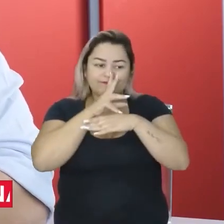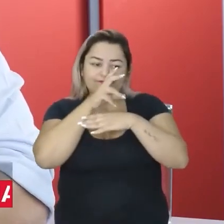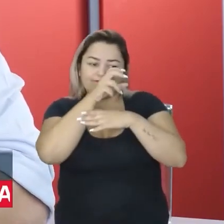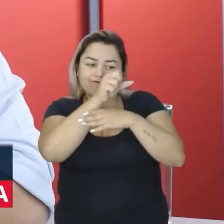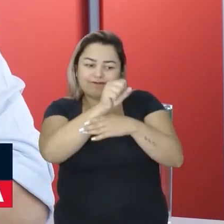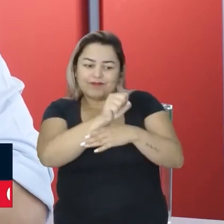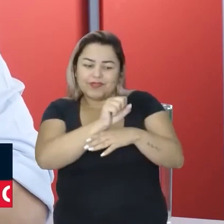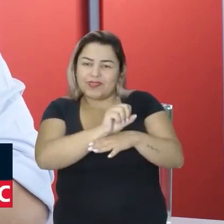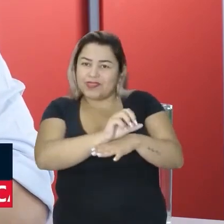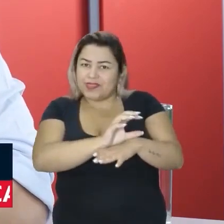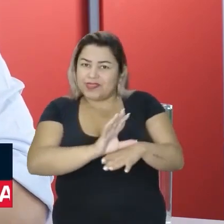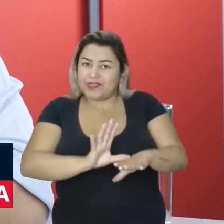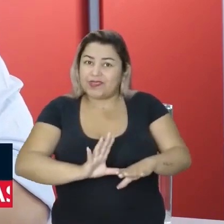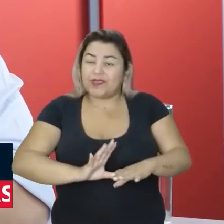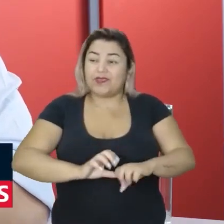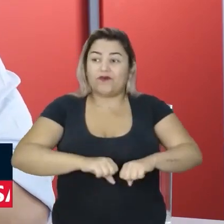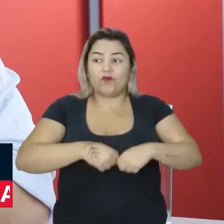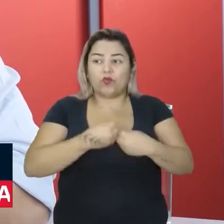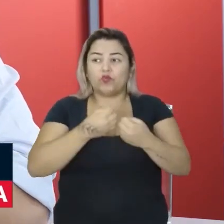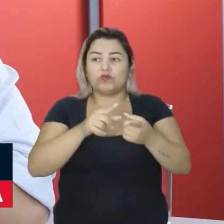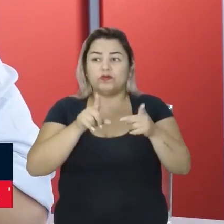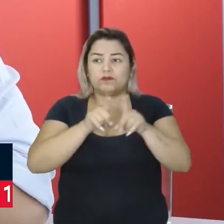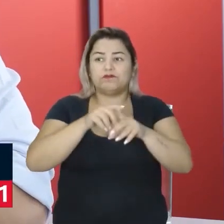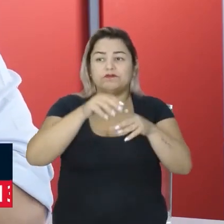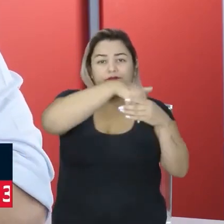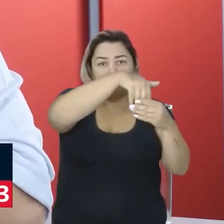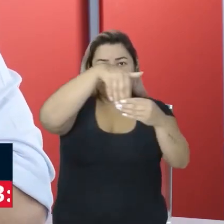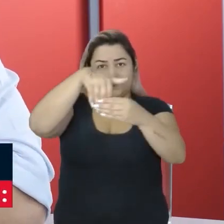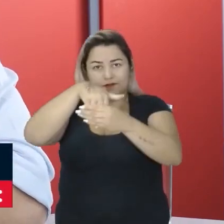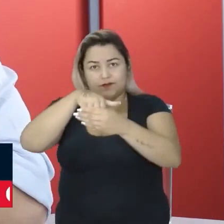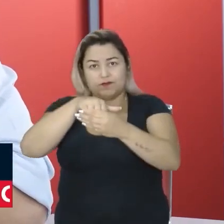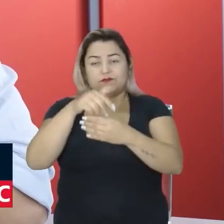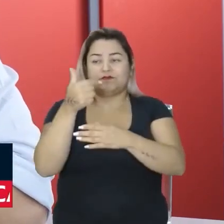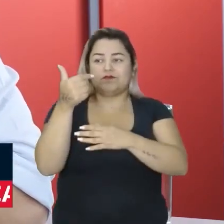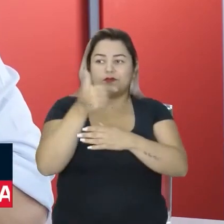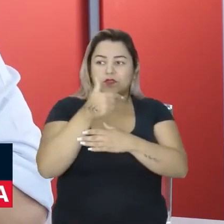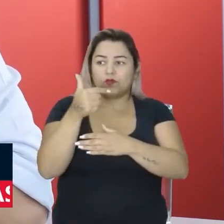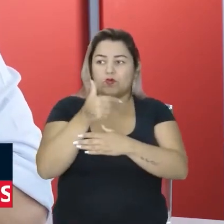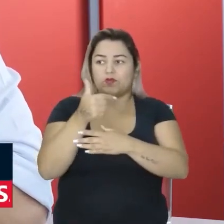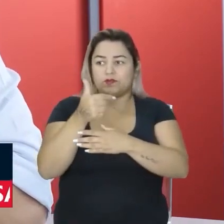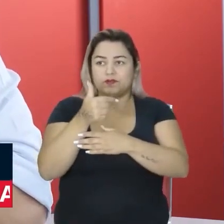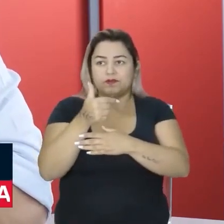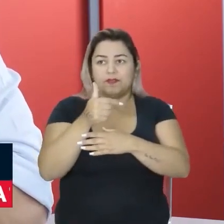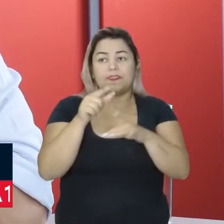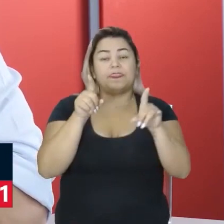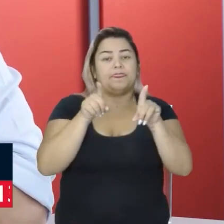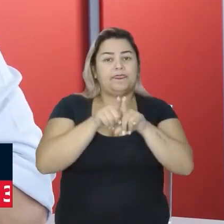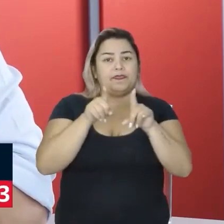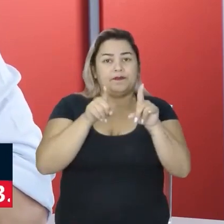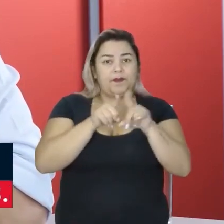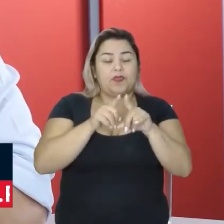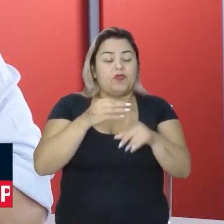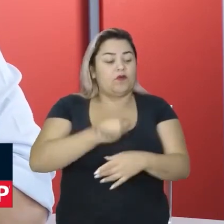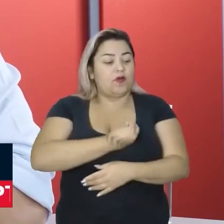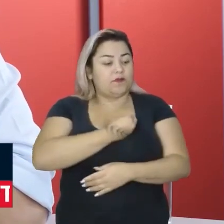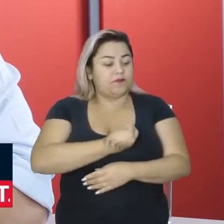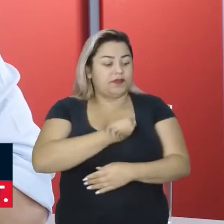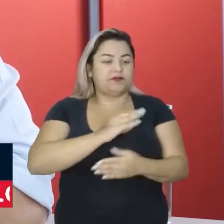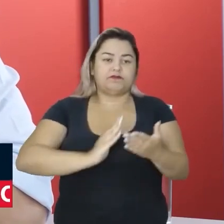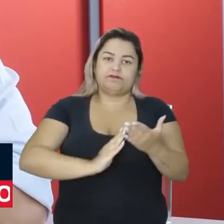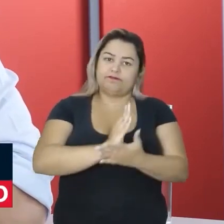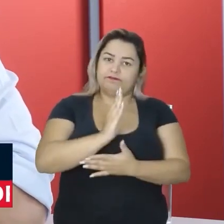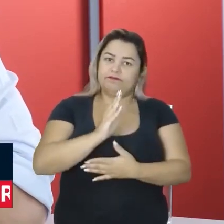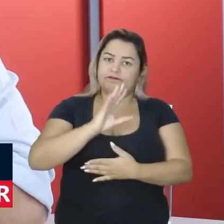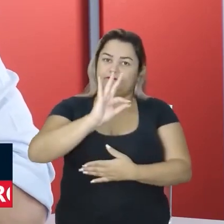exatamente no processo das eleições no segundo turno inclusive com a participação da